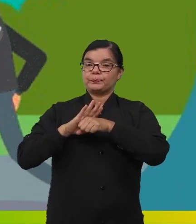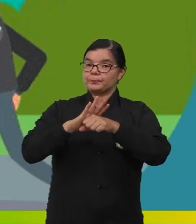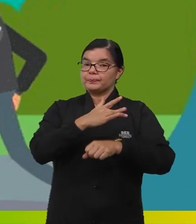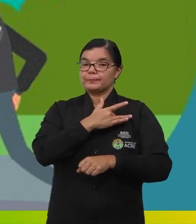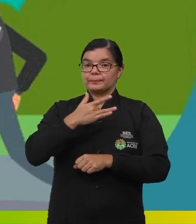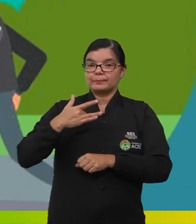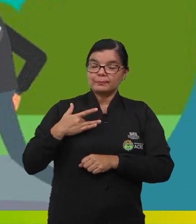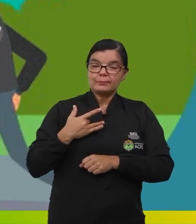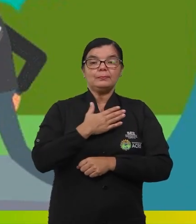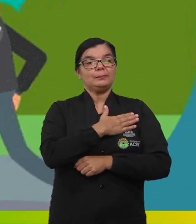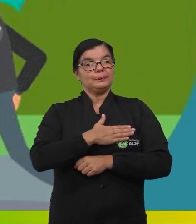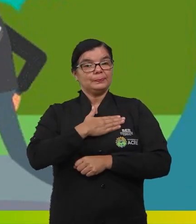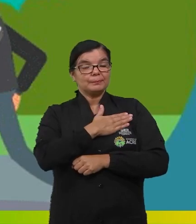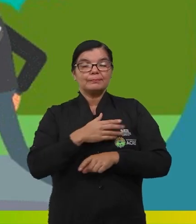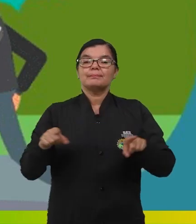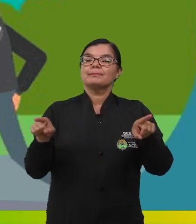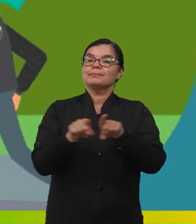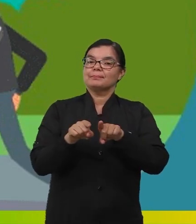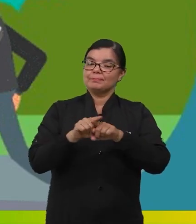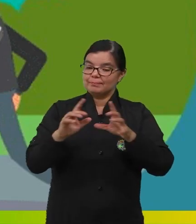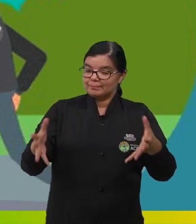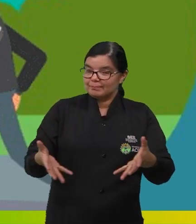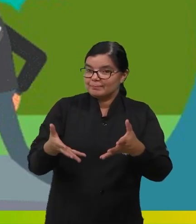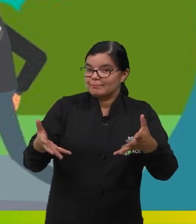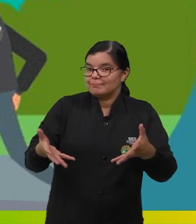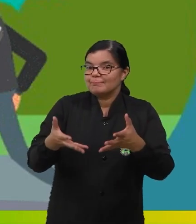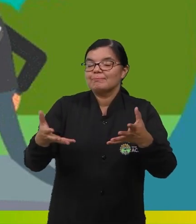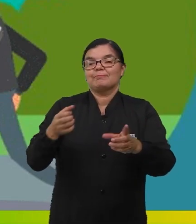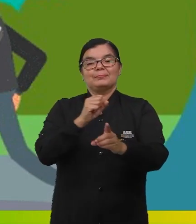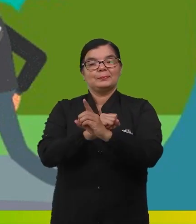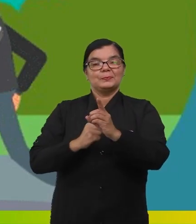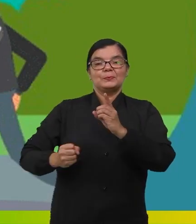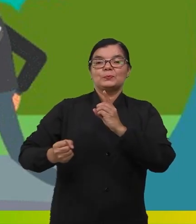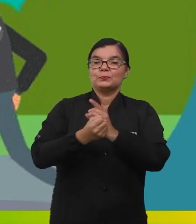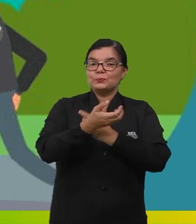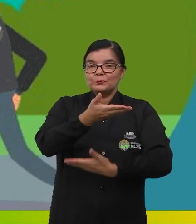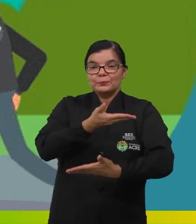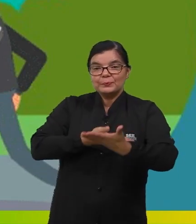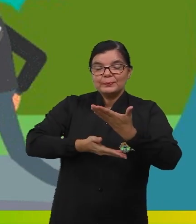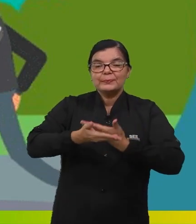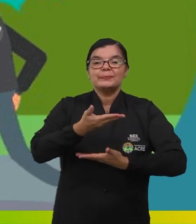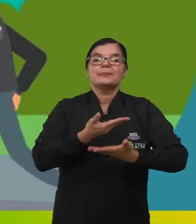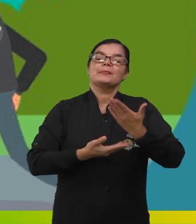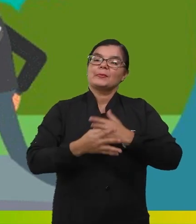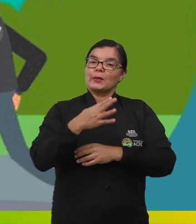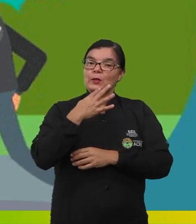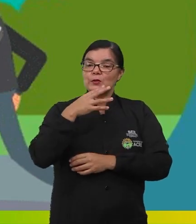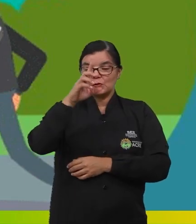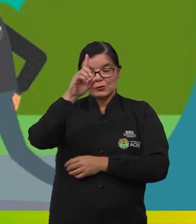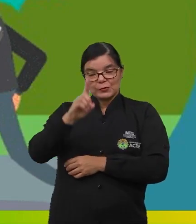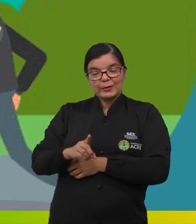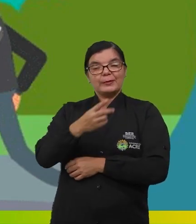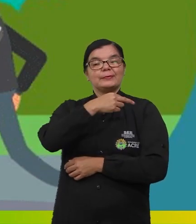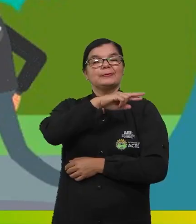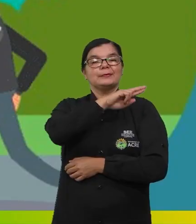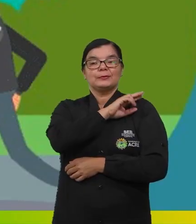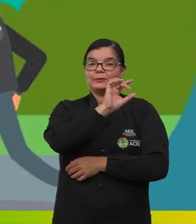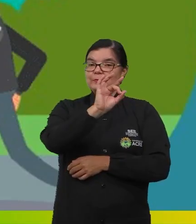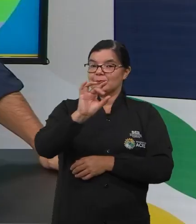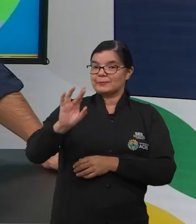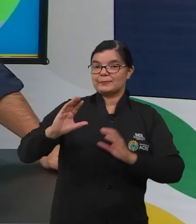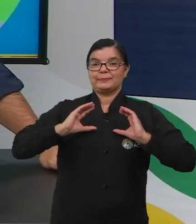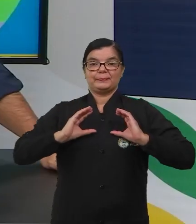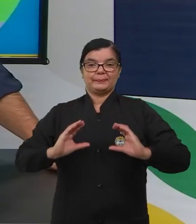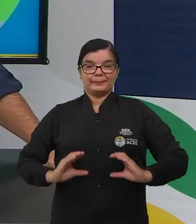saúde e o bem-estar, mas também estimula o engajamento social e o reconhecimento de direitos e deveres de cada